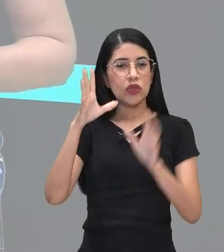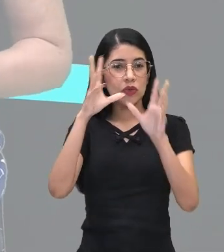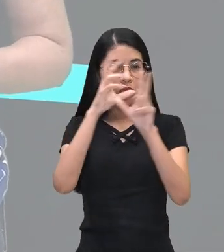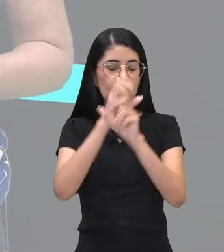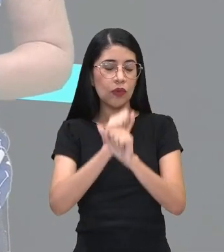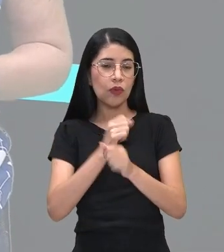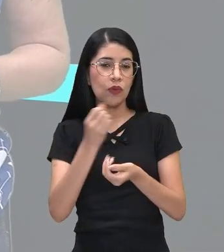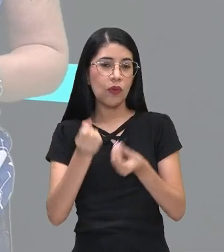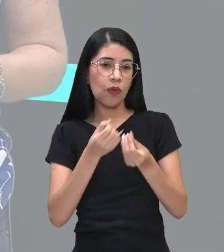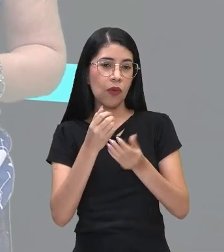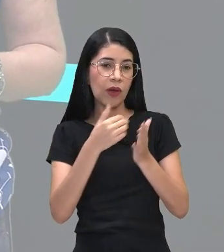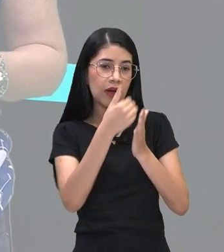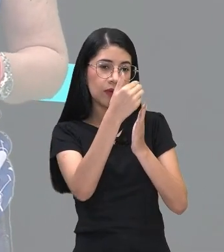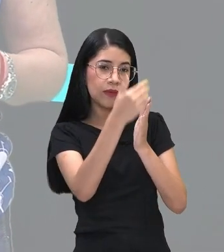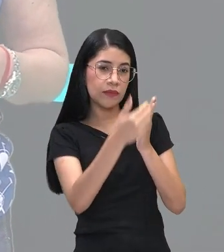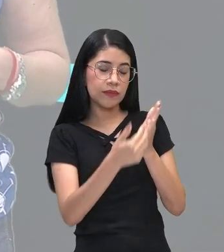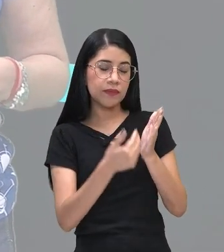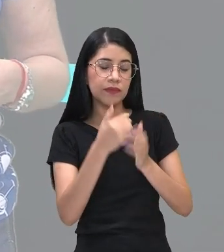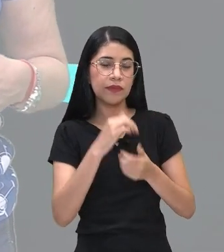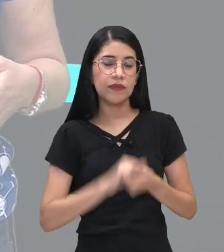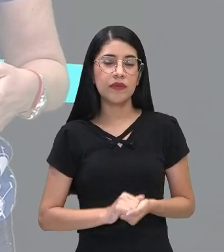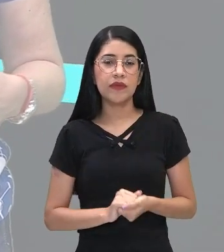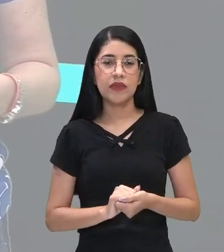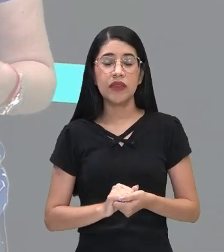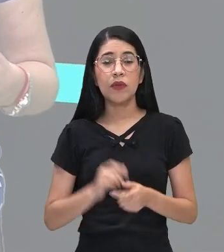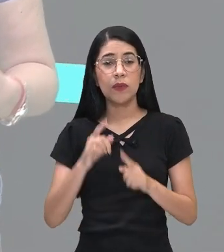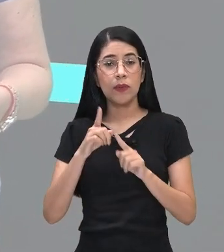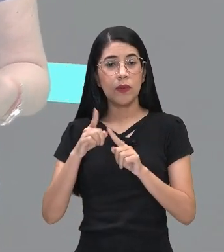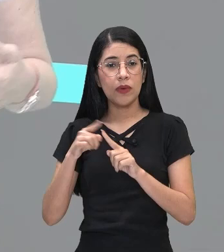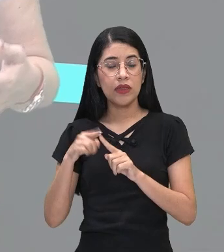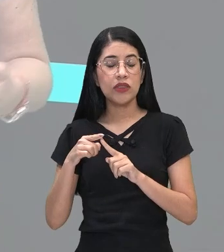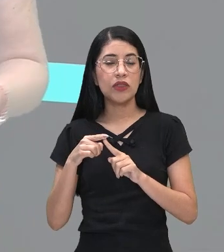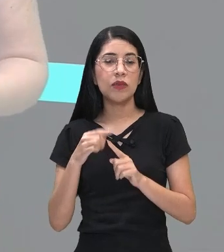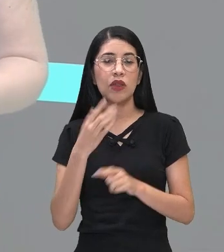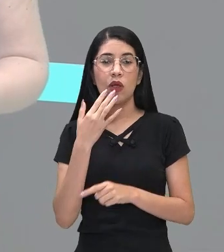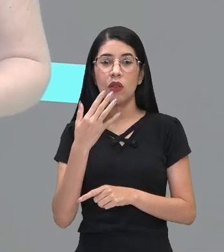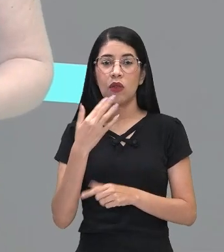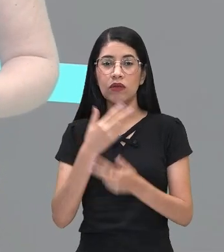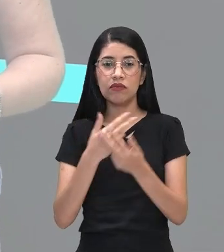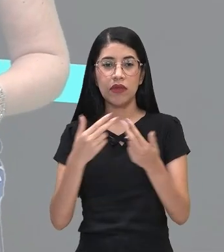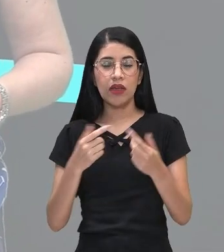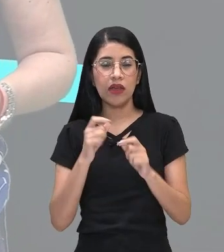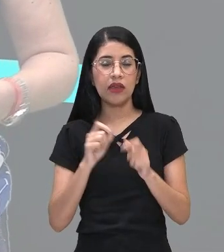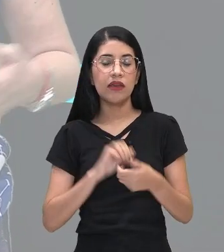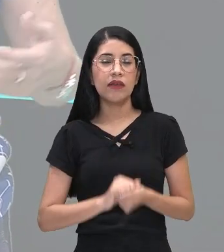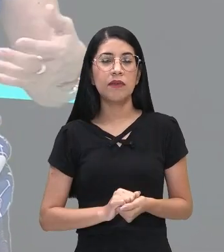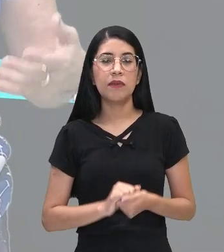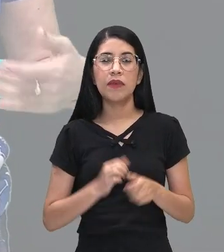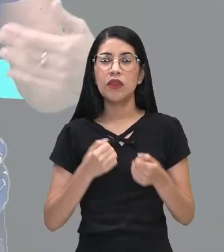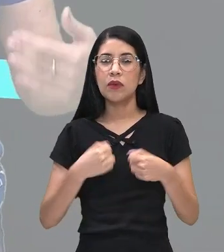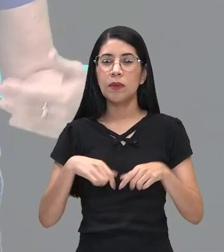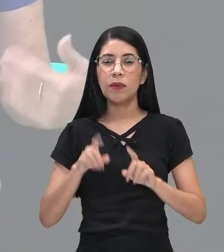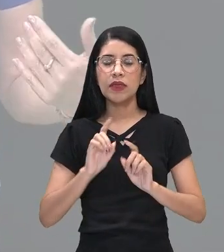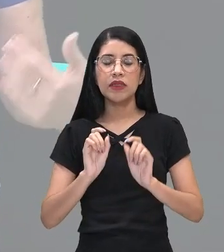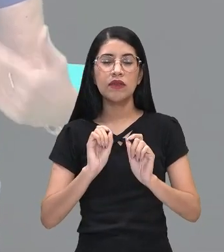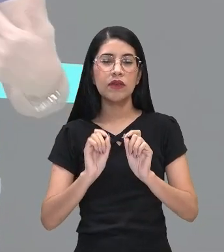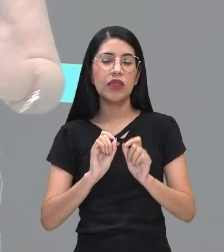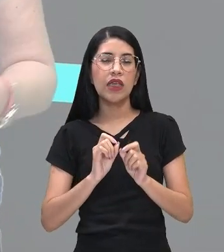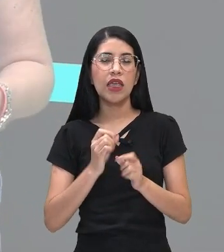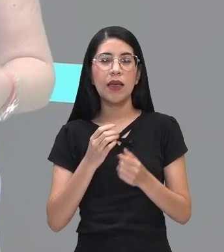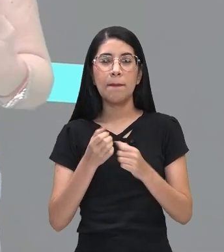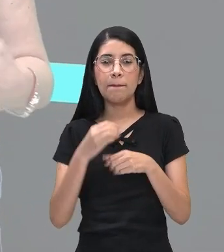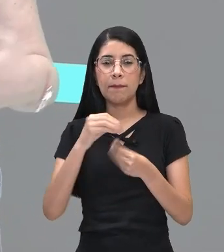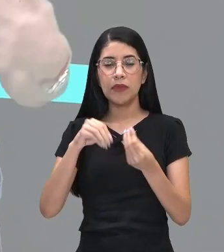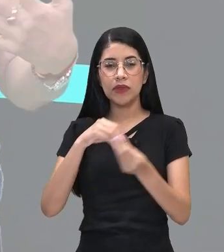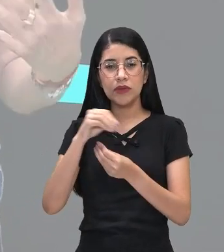o colorismo, ele realizou-se no emprego de cores chapadas, sem preocupação com meios tons ou jogos